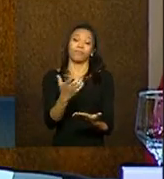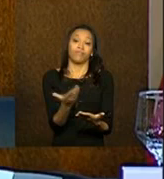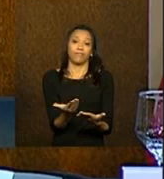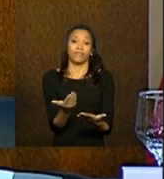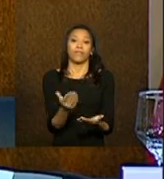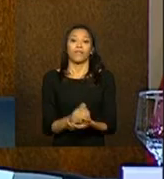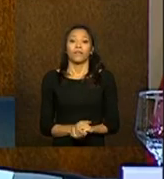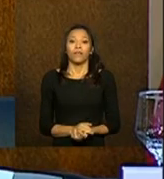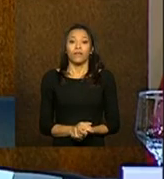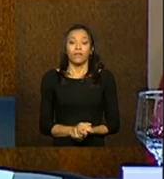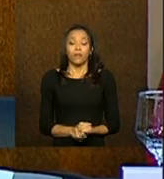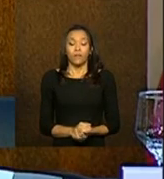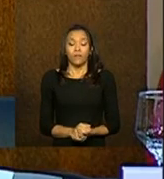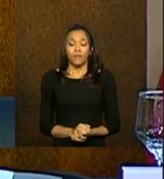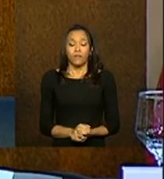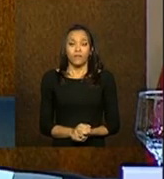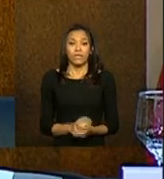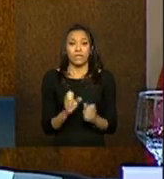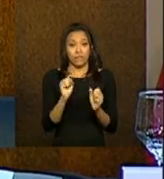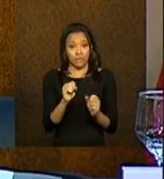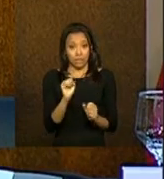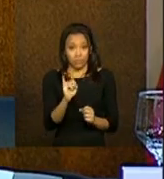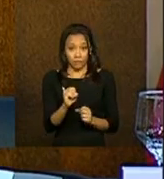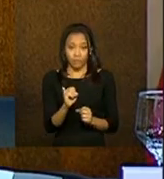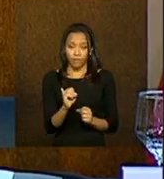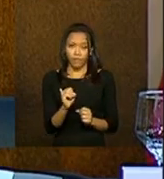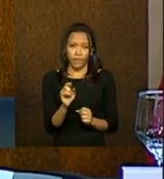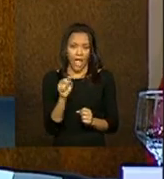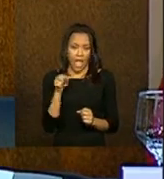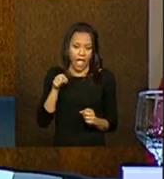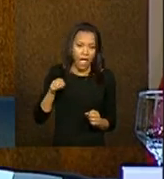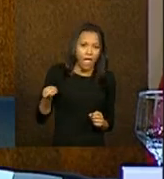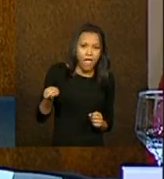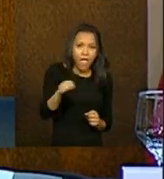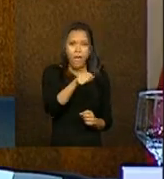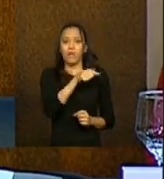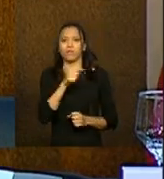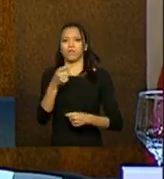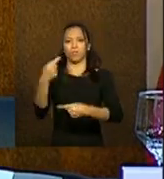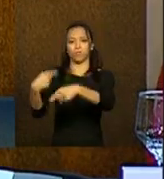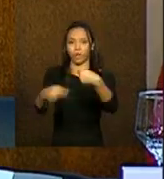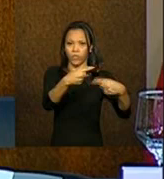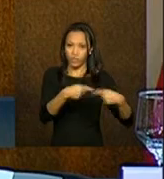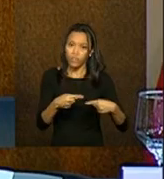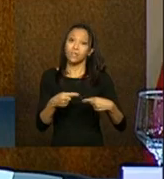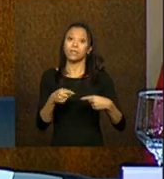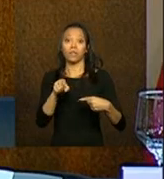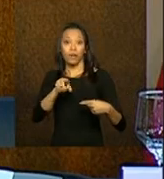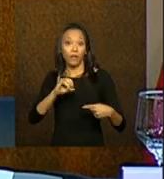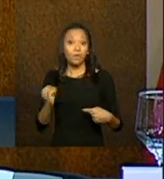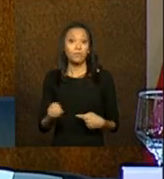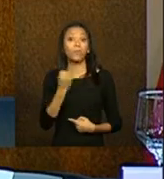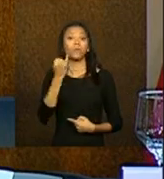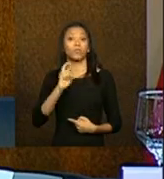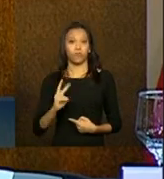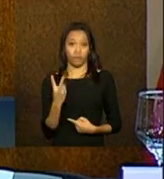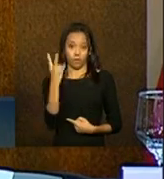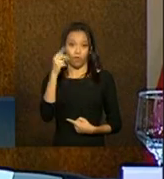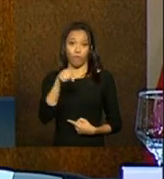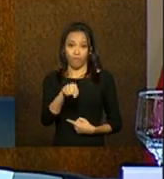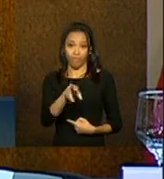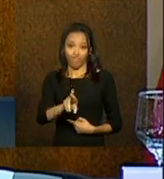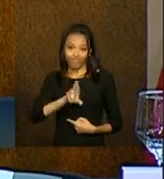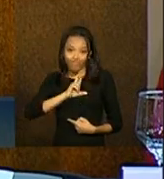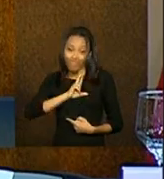eh, por si só essas políticas e esses resultados tê extremo valor, eu acho que eles